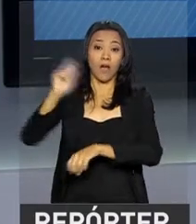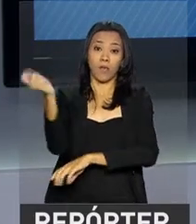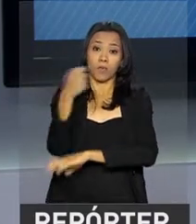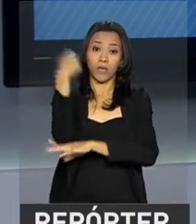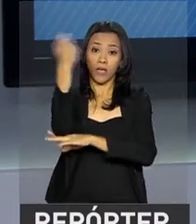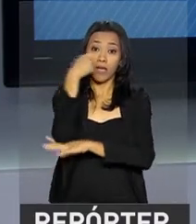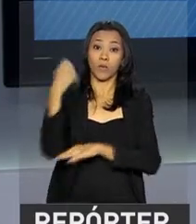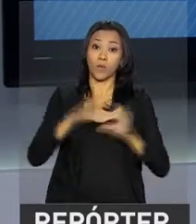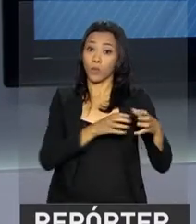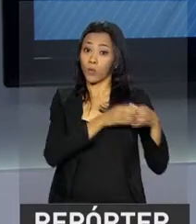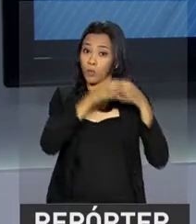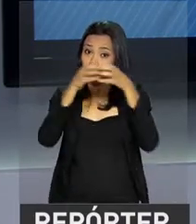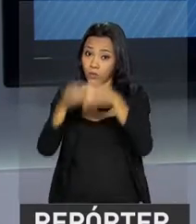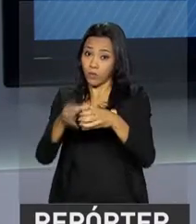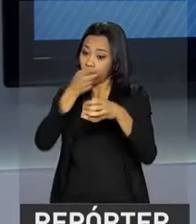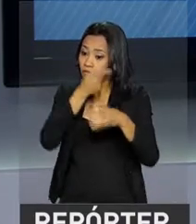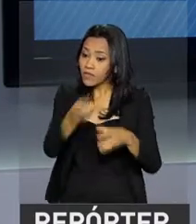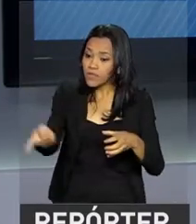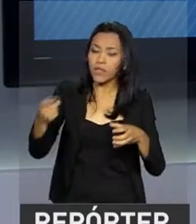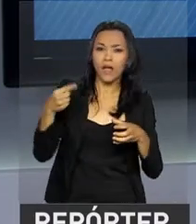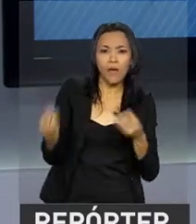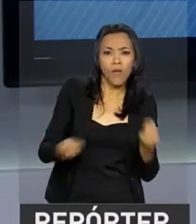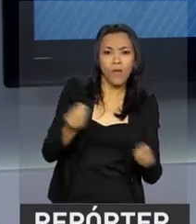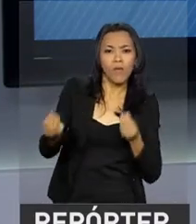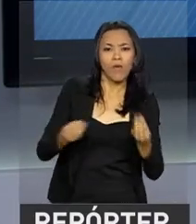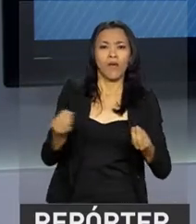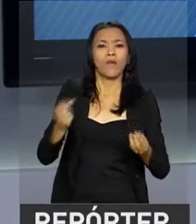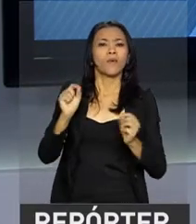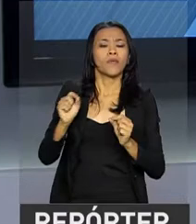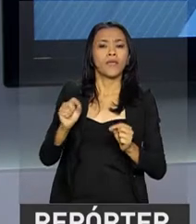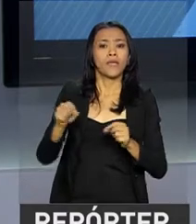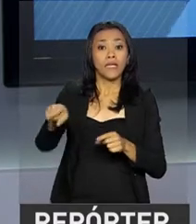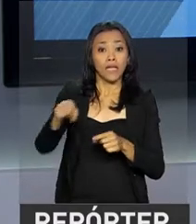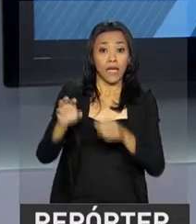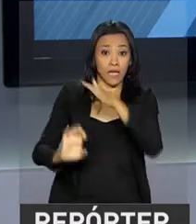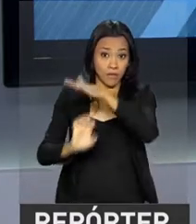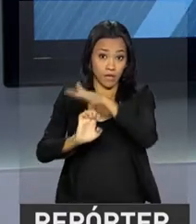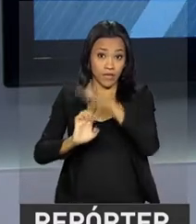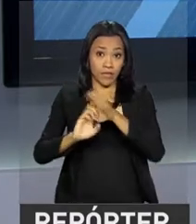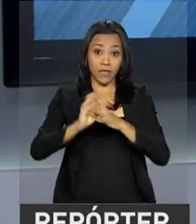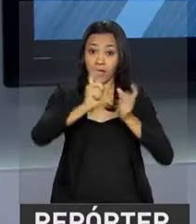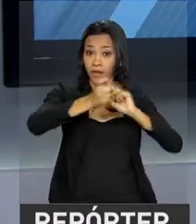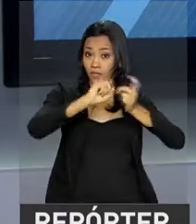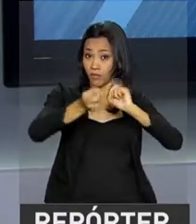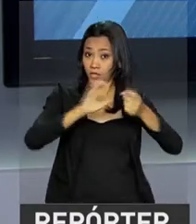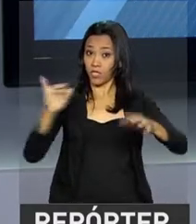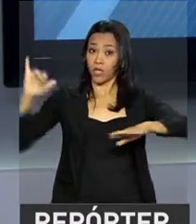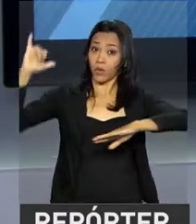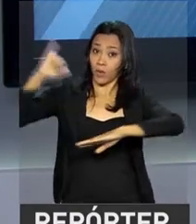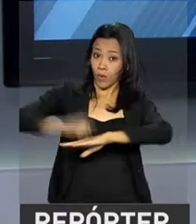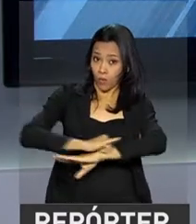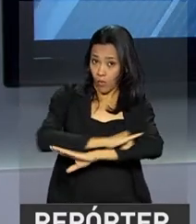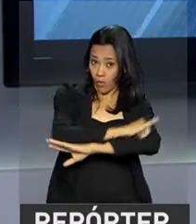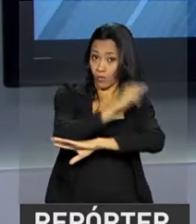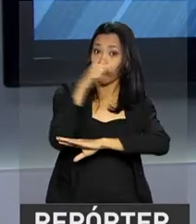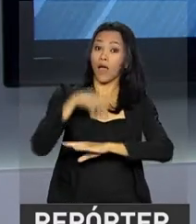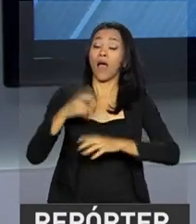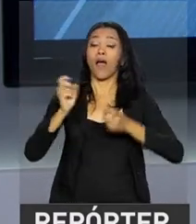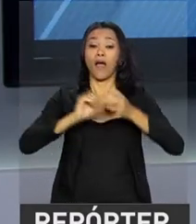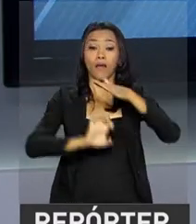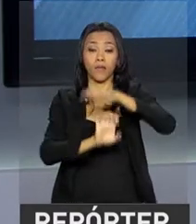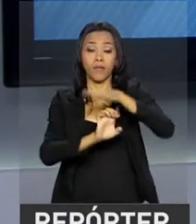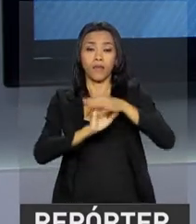comitiva aproveitou ainda para conhecer melhor o plano de ampliação da concessionária que administra o aeroporto da capital. A concessionária vai investir mais